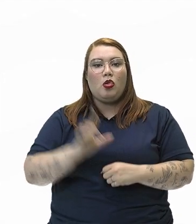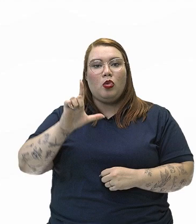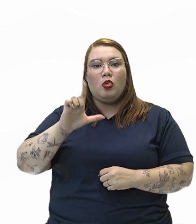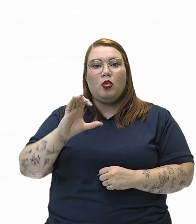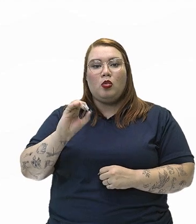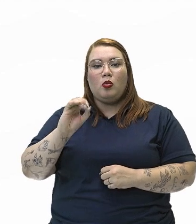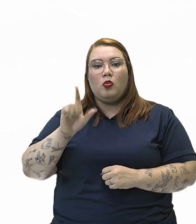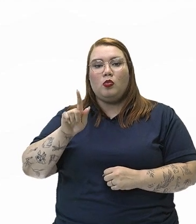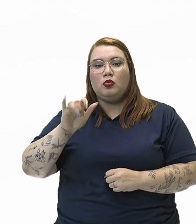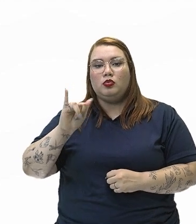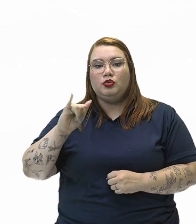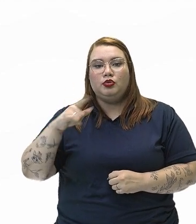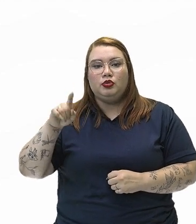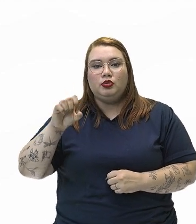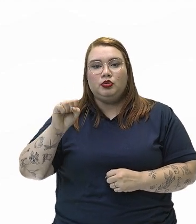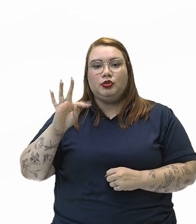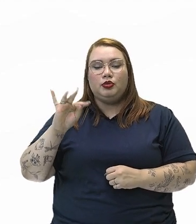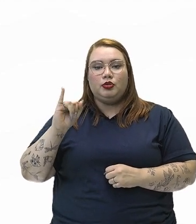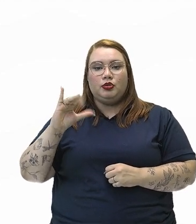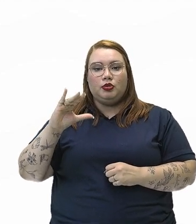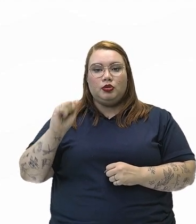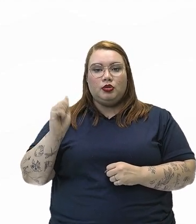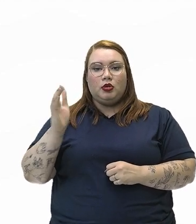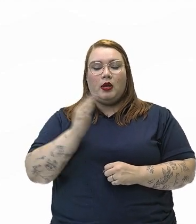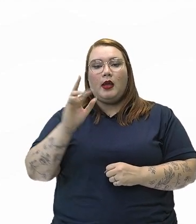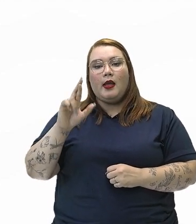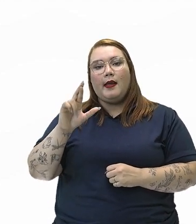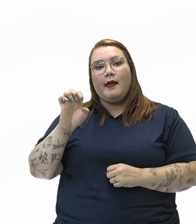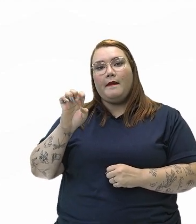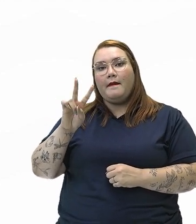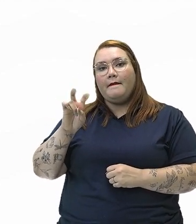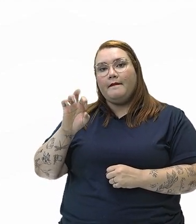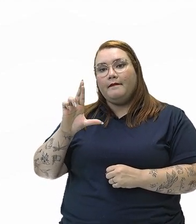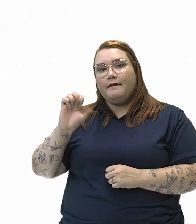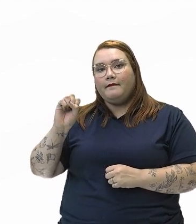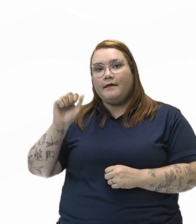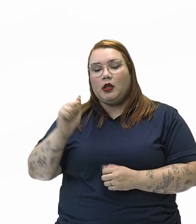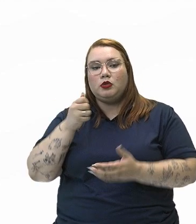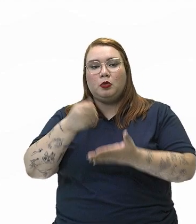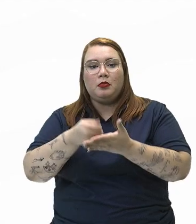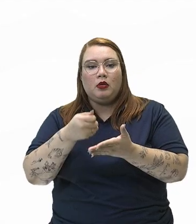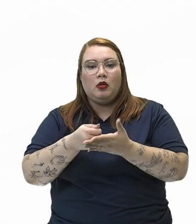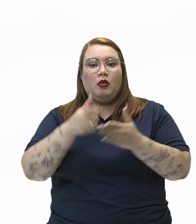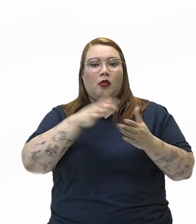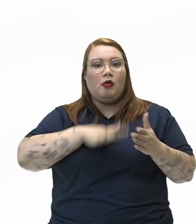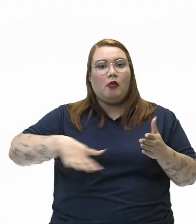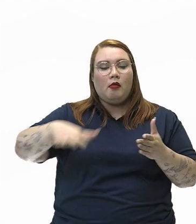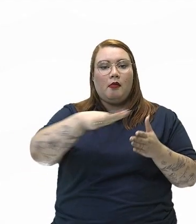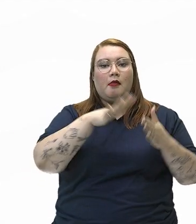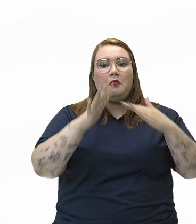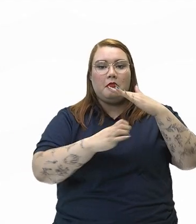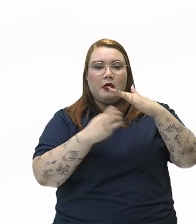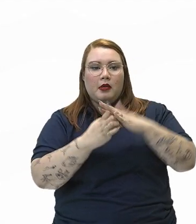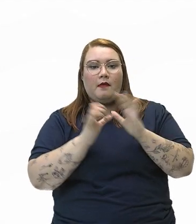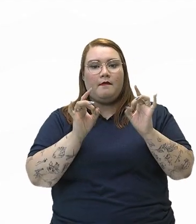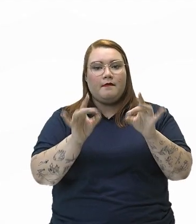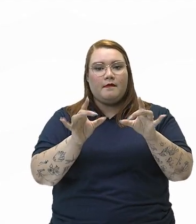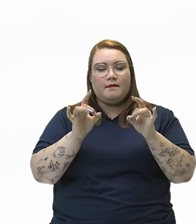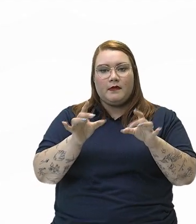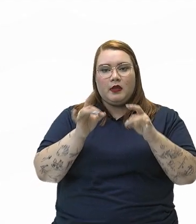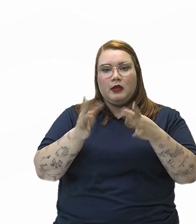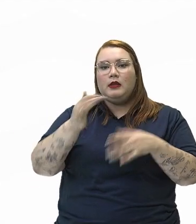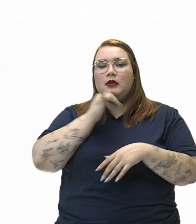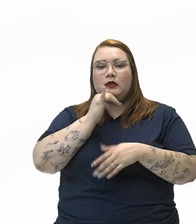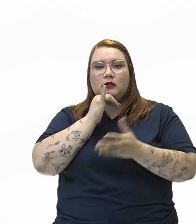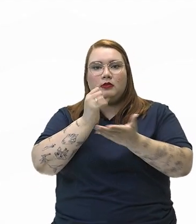da logística reversa obrigatória, onde os estabelecimentos que comercializam as pilhas e